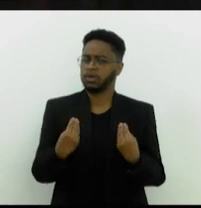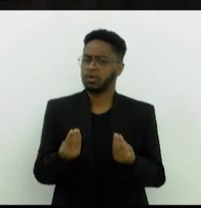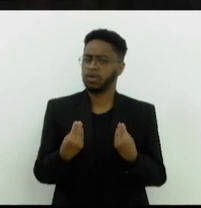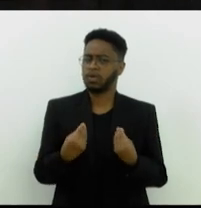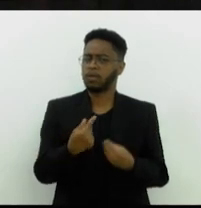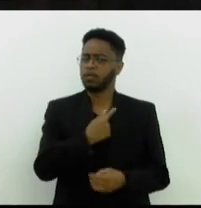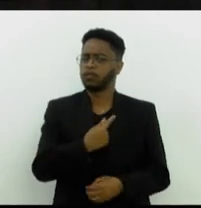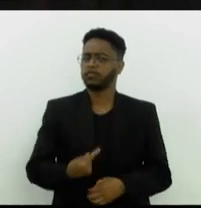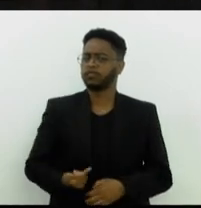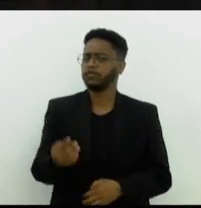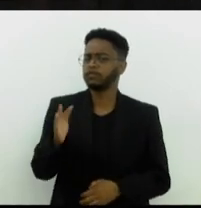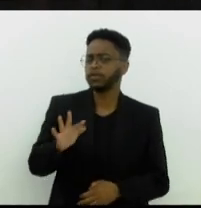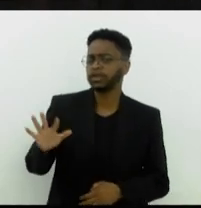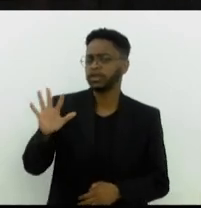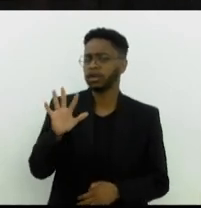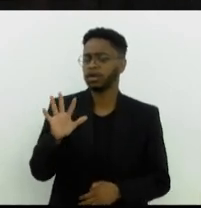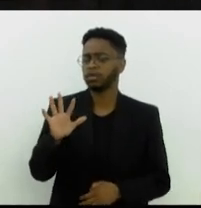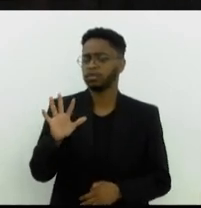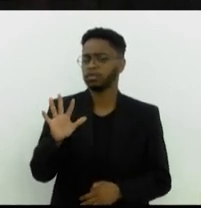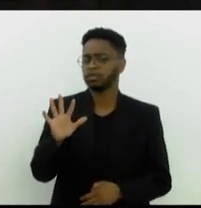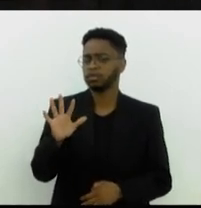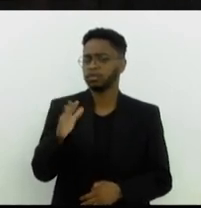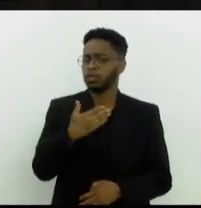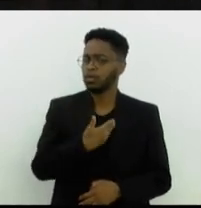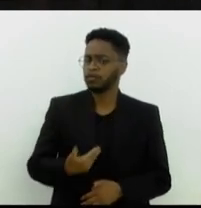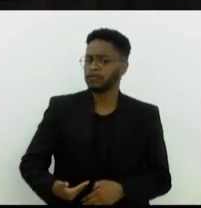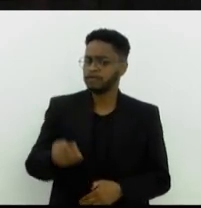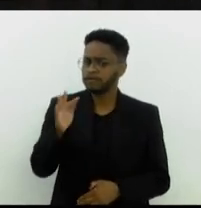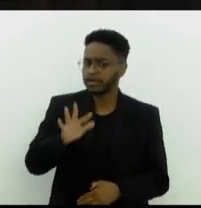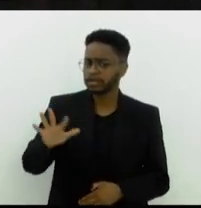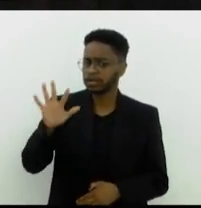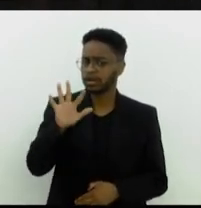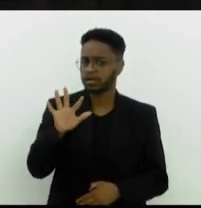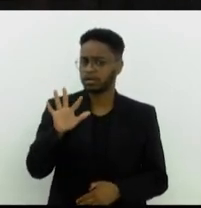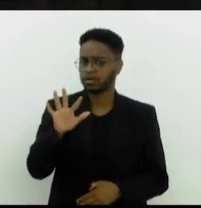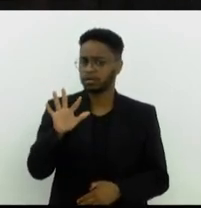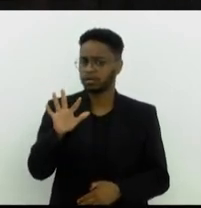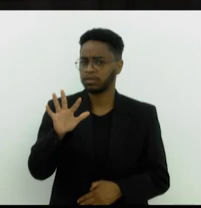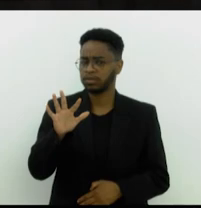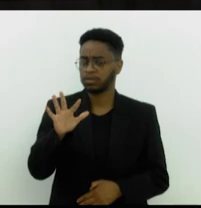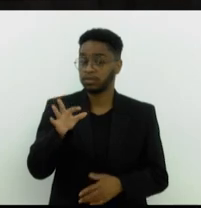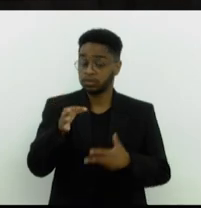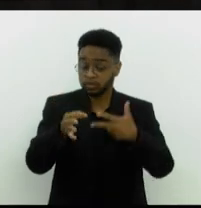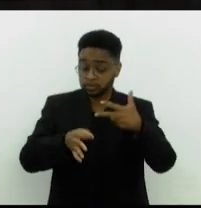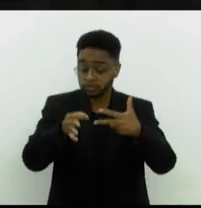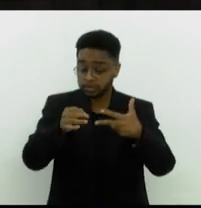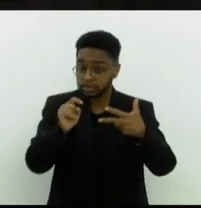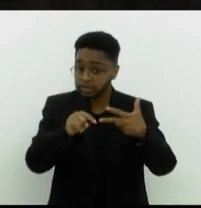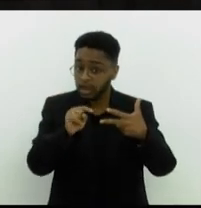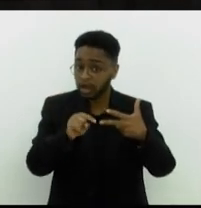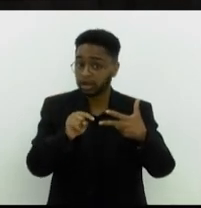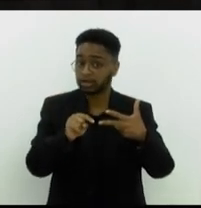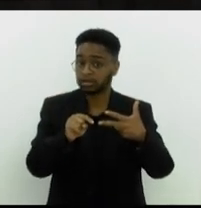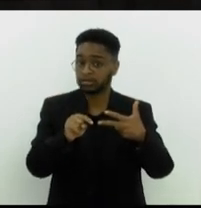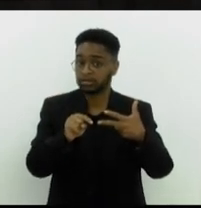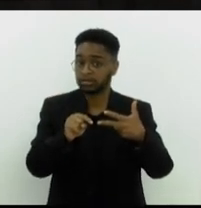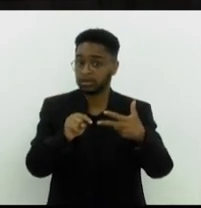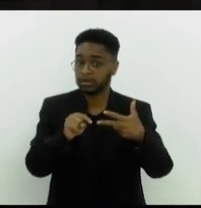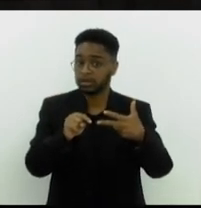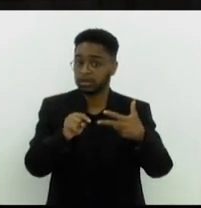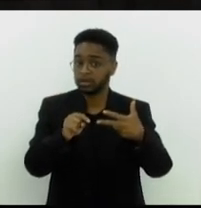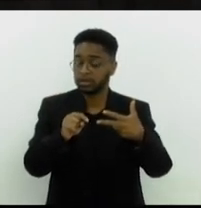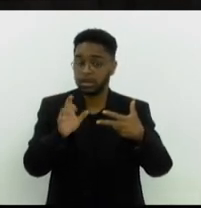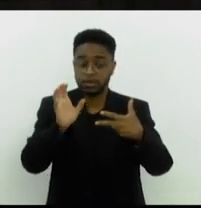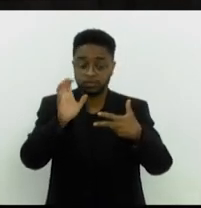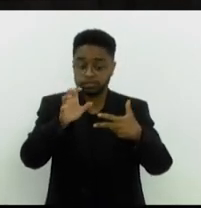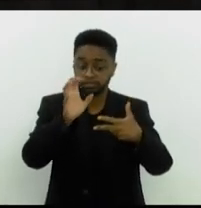governo federal. Governo federal, o judiciário afeta todas as